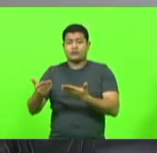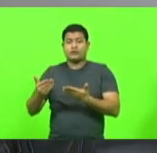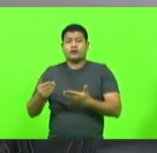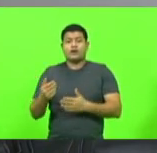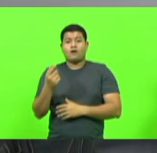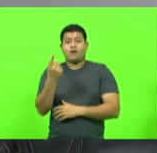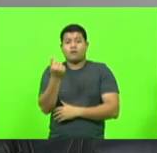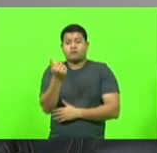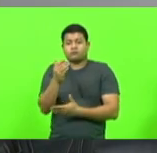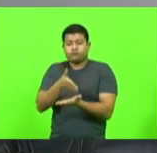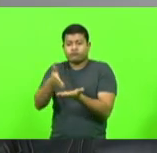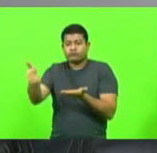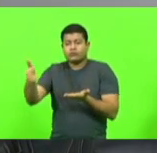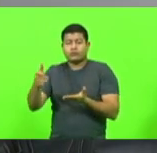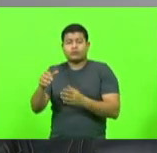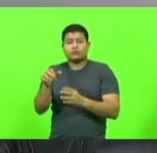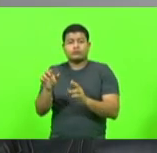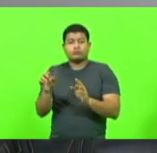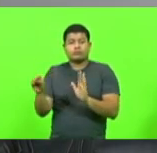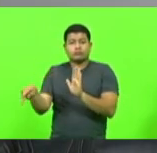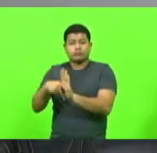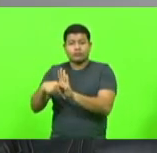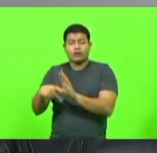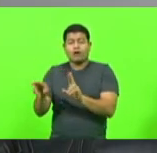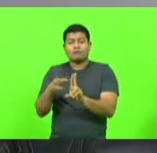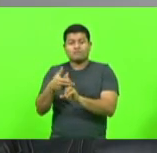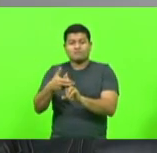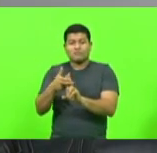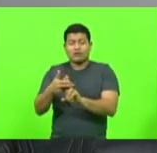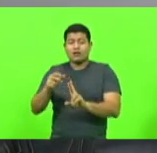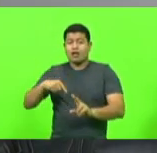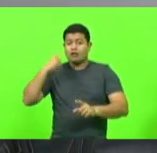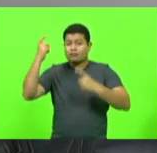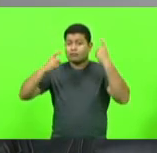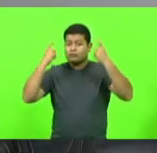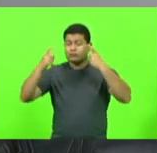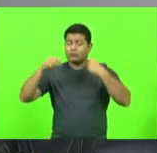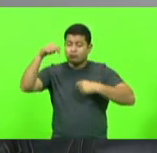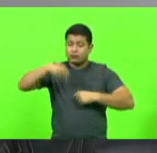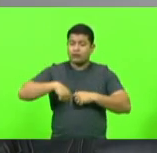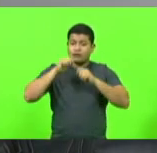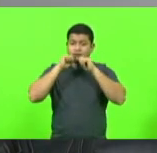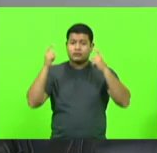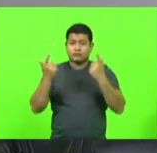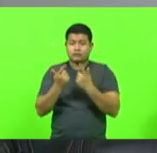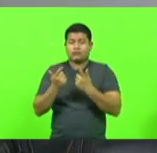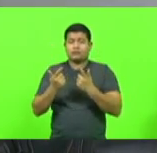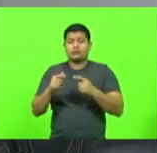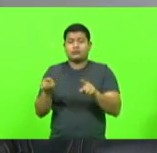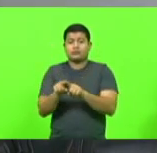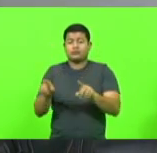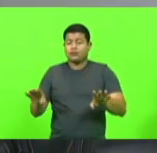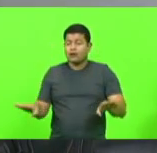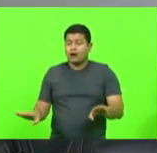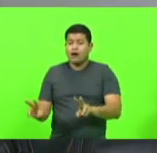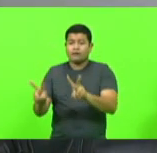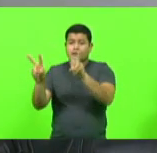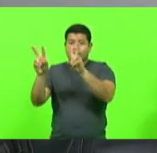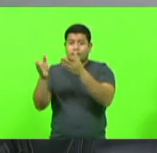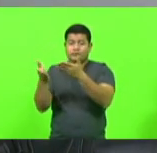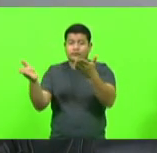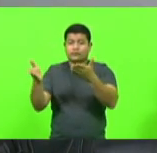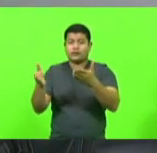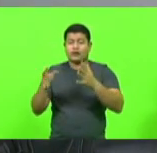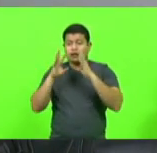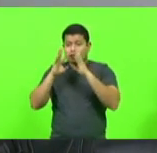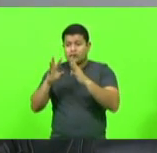é uma preocupação desse parlamento. A valorização, como eu disse, da atenção básica,